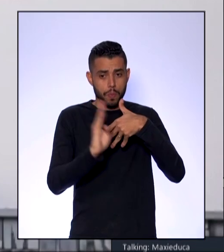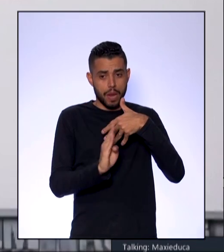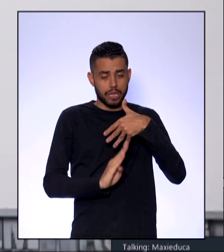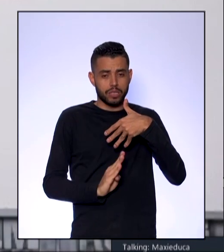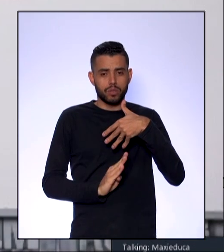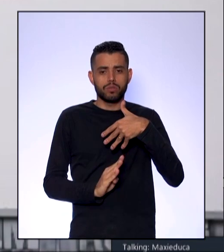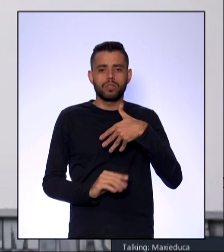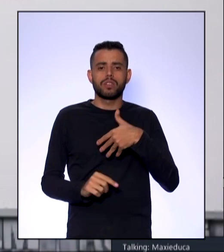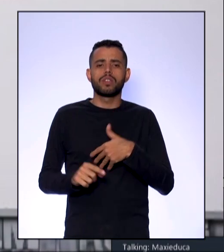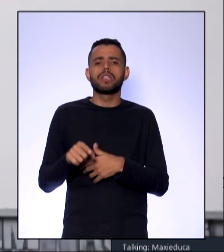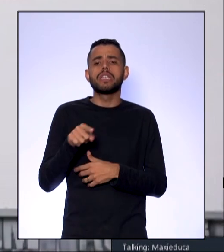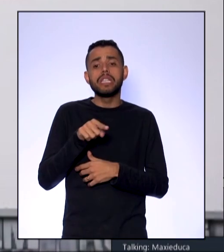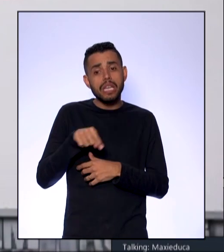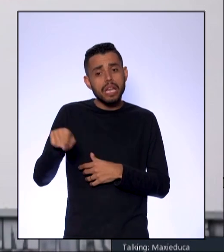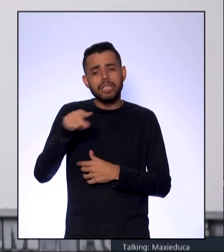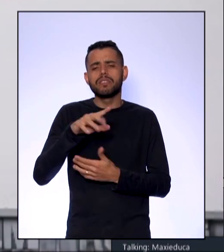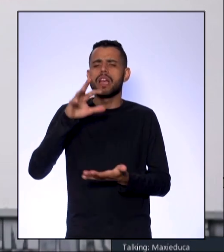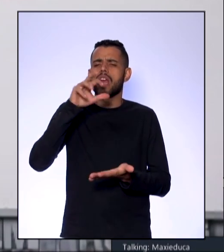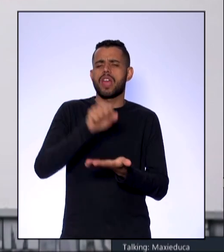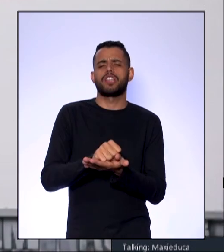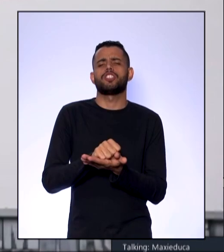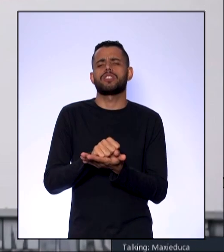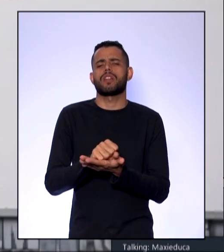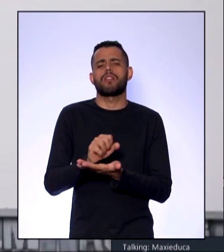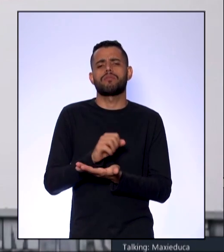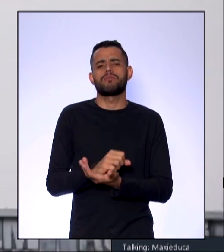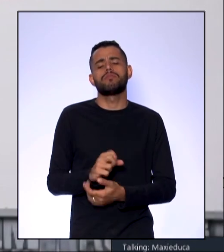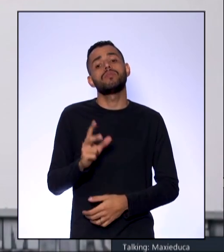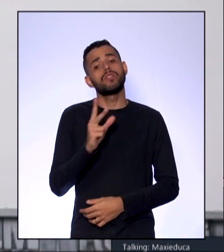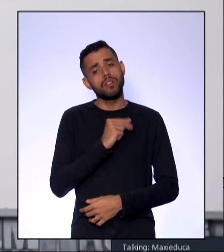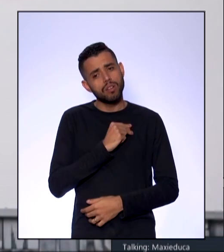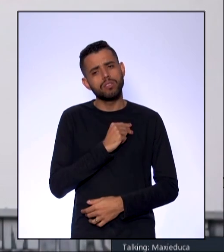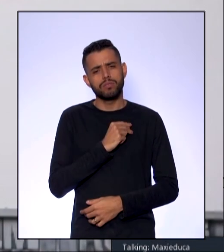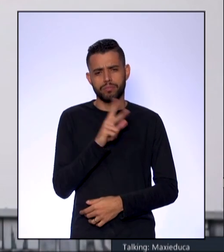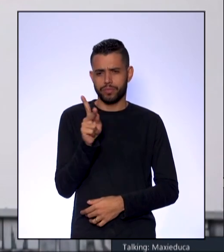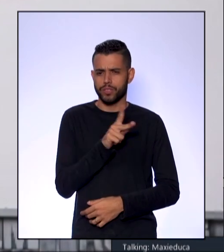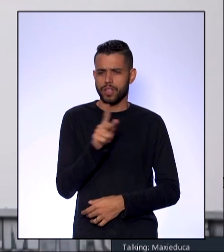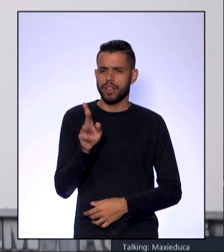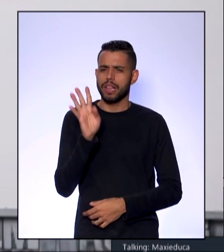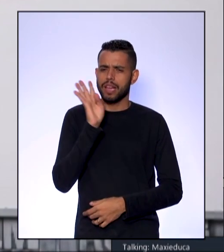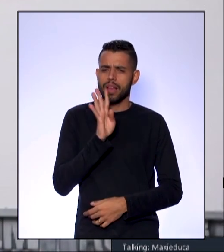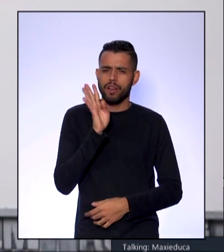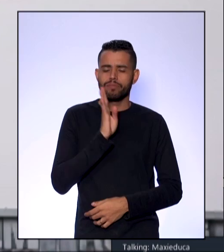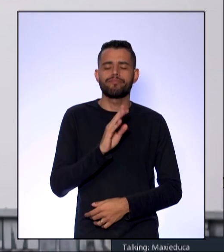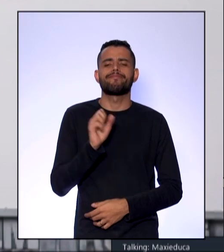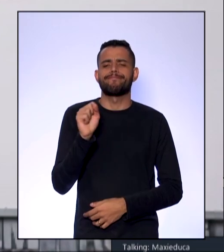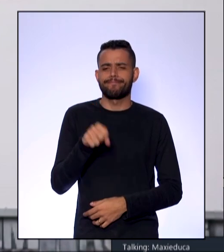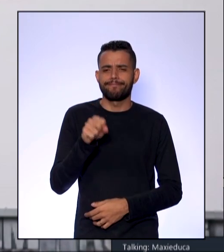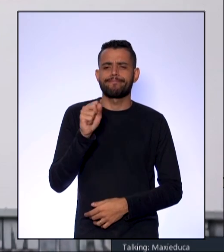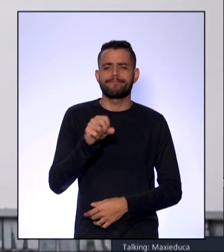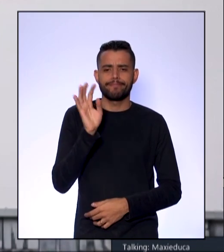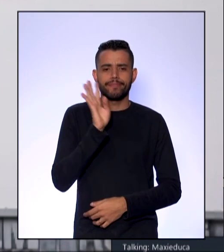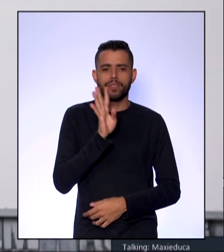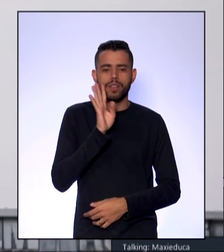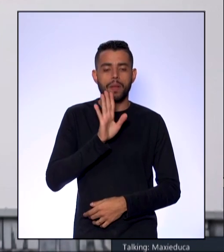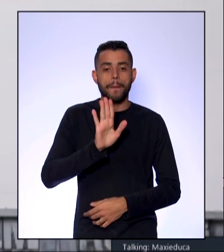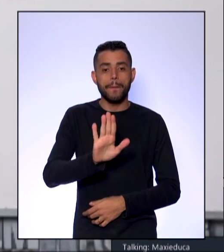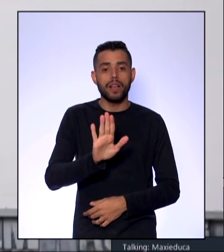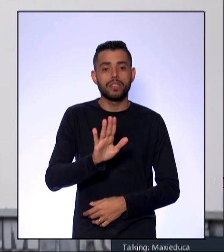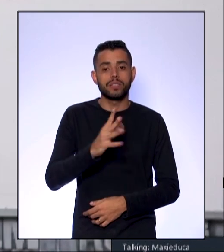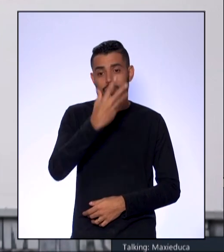e registraram isso. Caraca, professor, isso é legal. É muito legal. Mas eu não